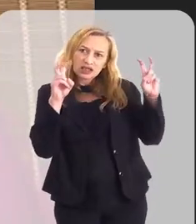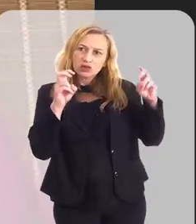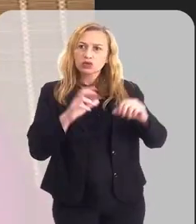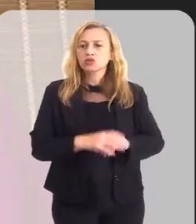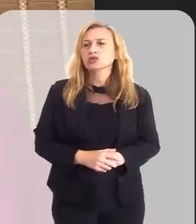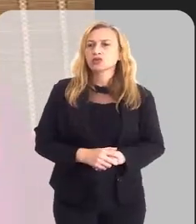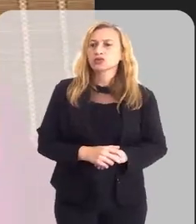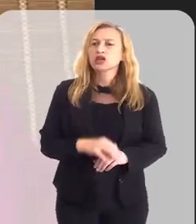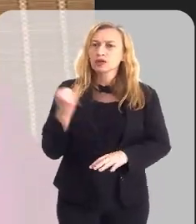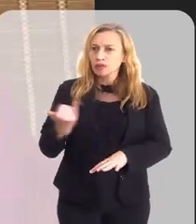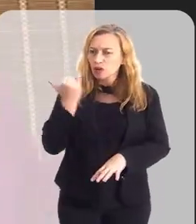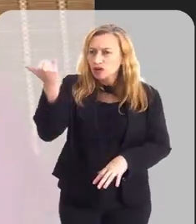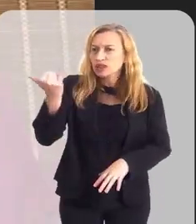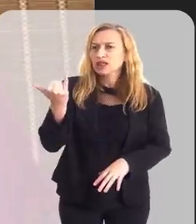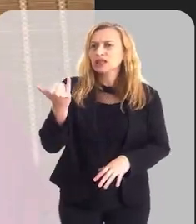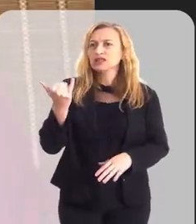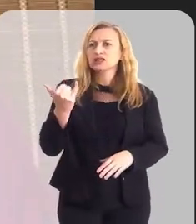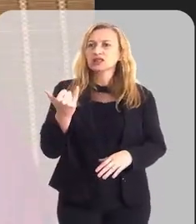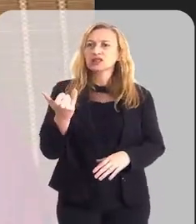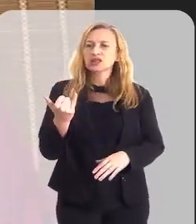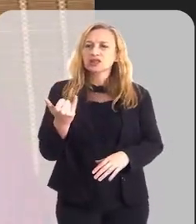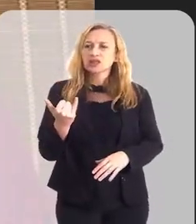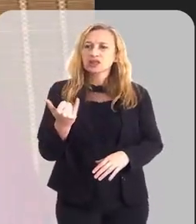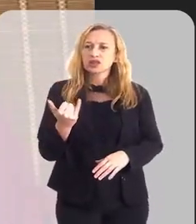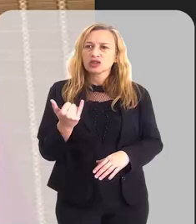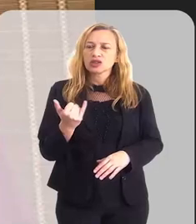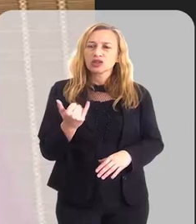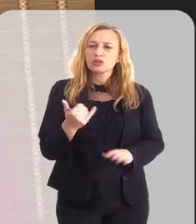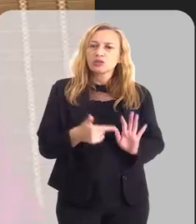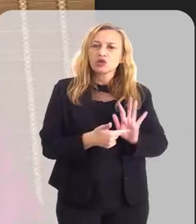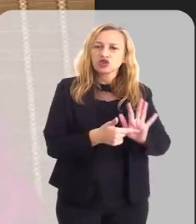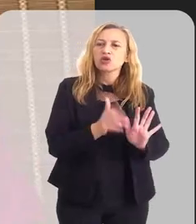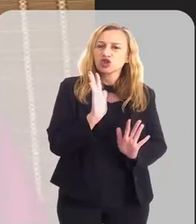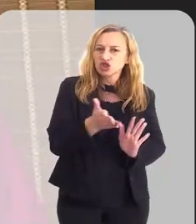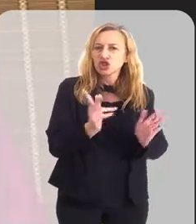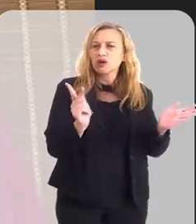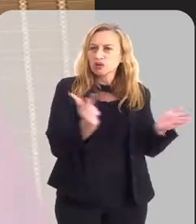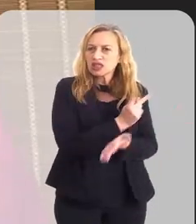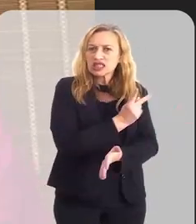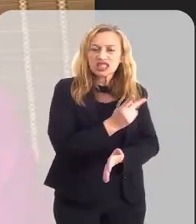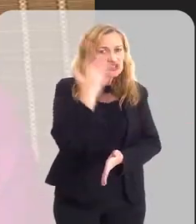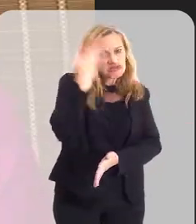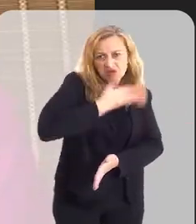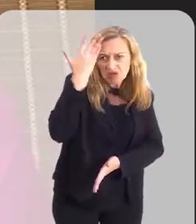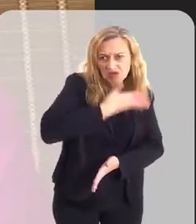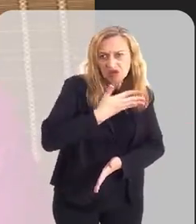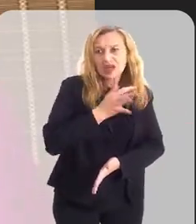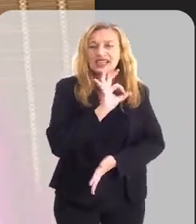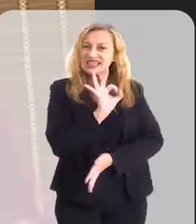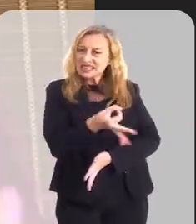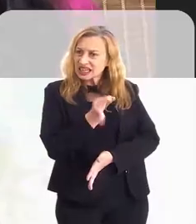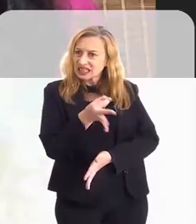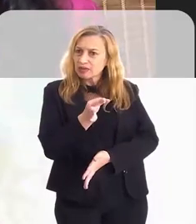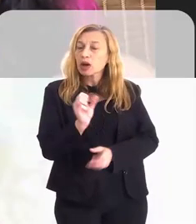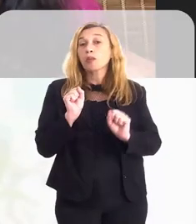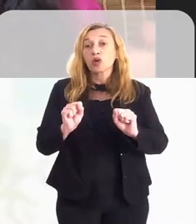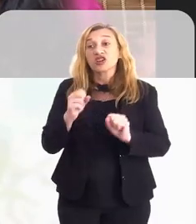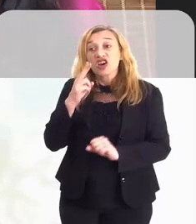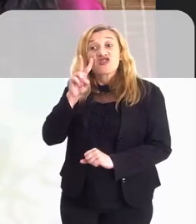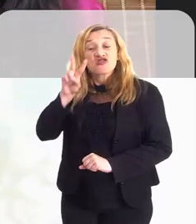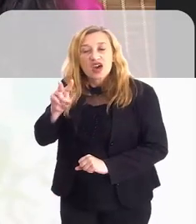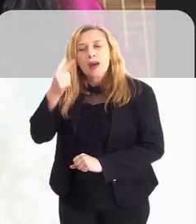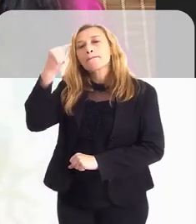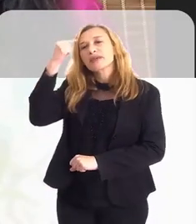dessa questão da exposição, então a importância da exposição de algo que já acontecia e que a gente não via, é exatamente a gente